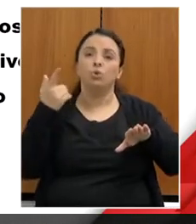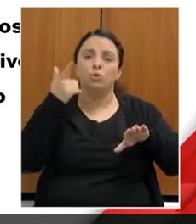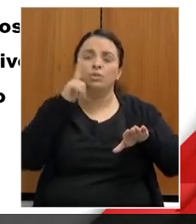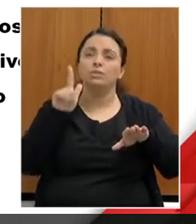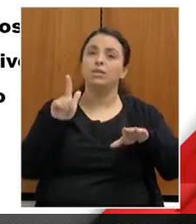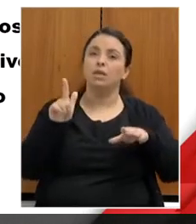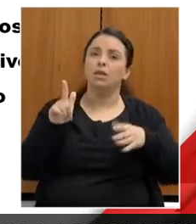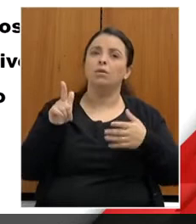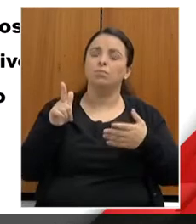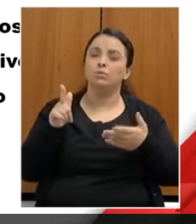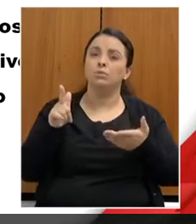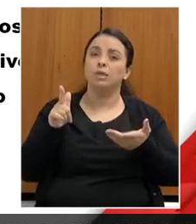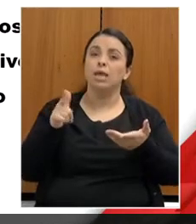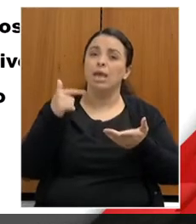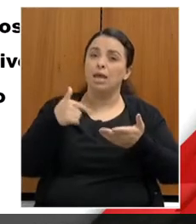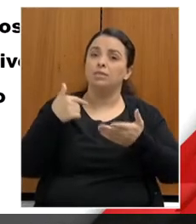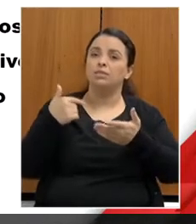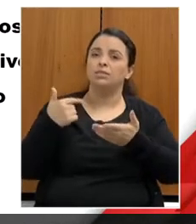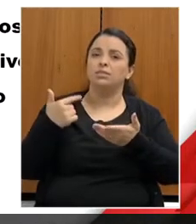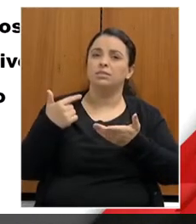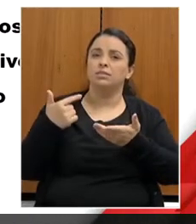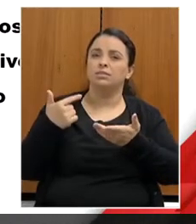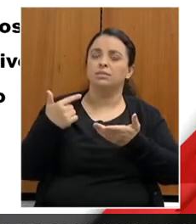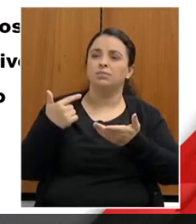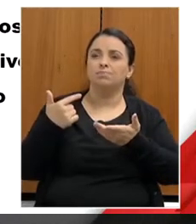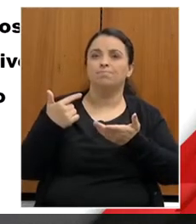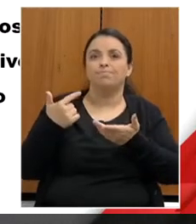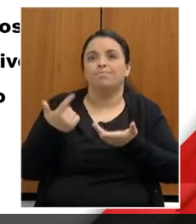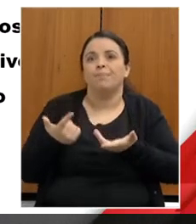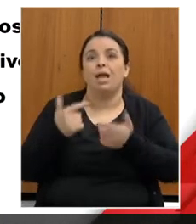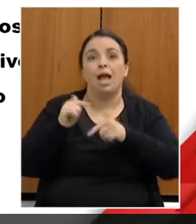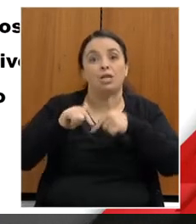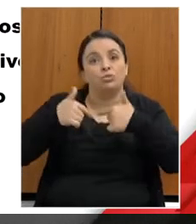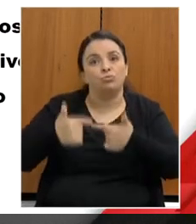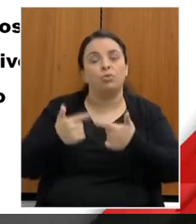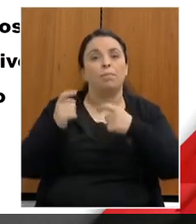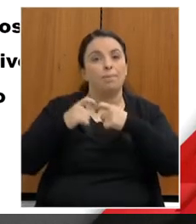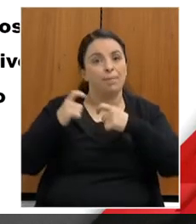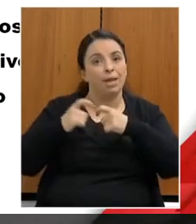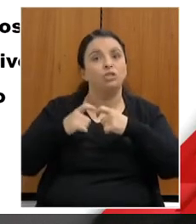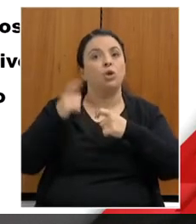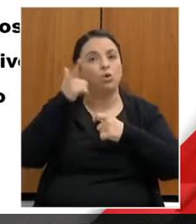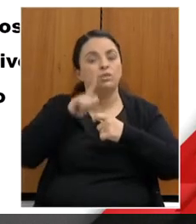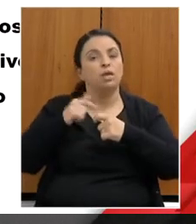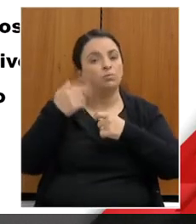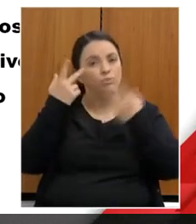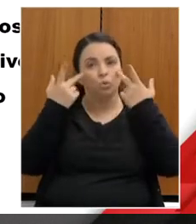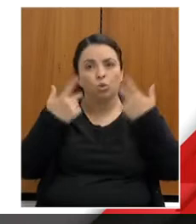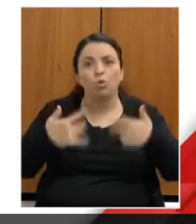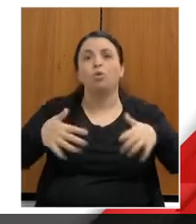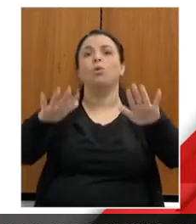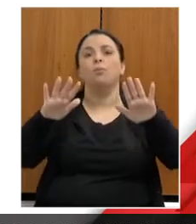acumulado de procedimentos que está acontecendo no Estado durante a pandemia. Pode passar?